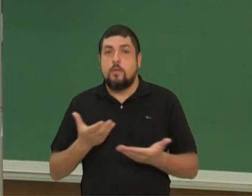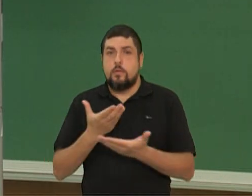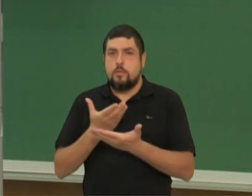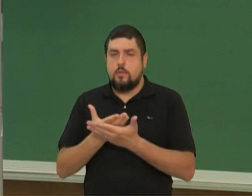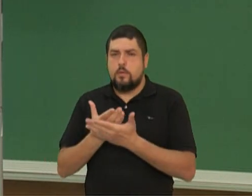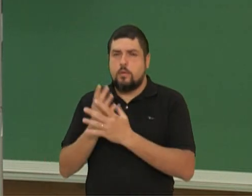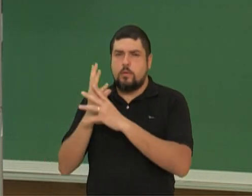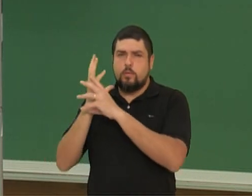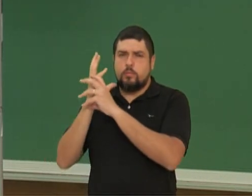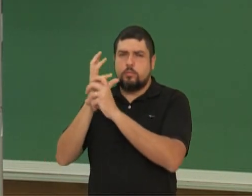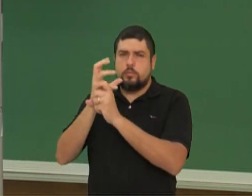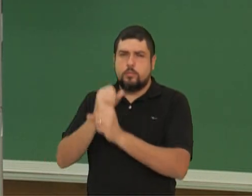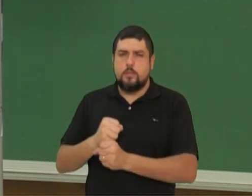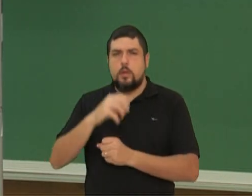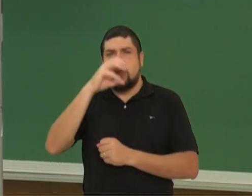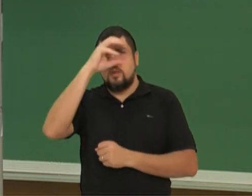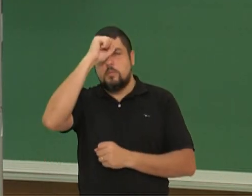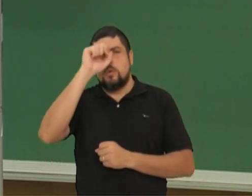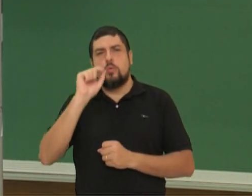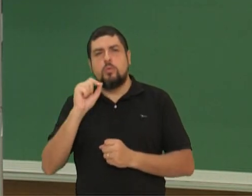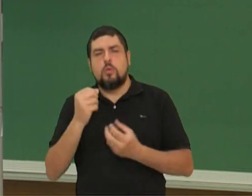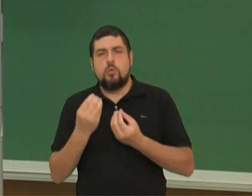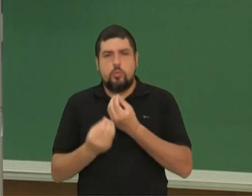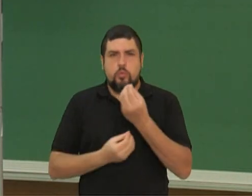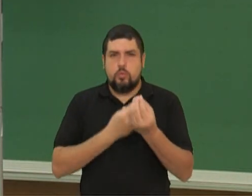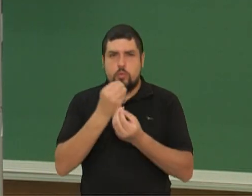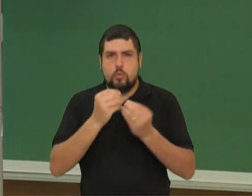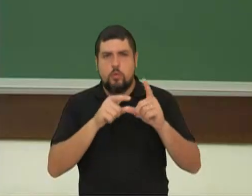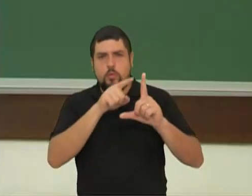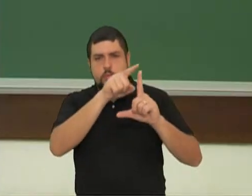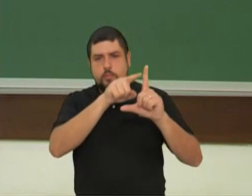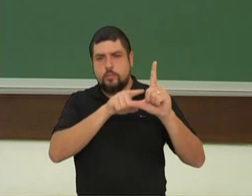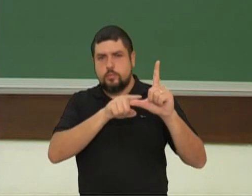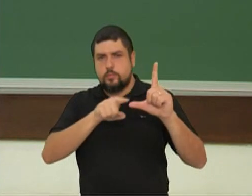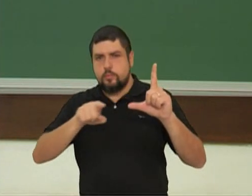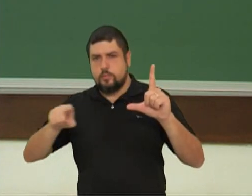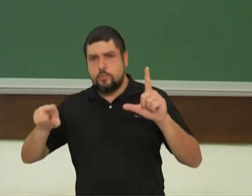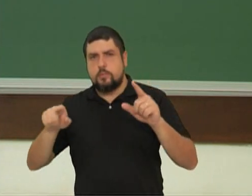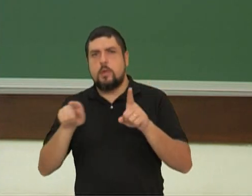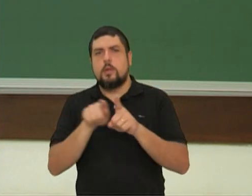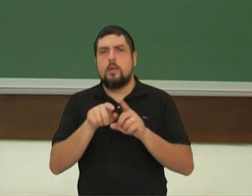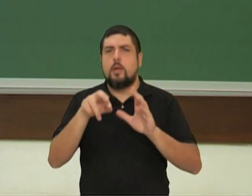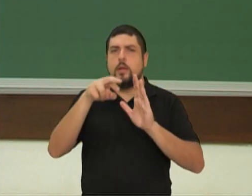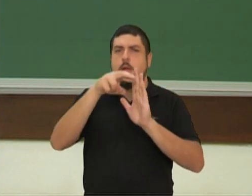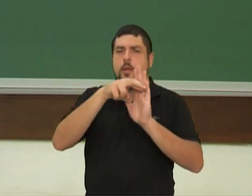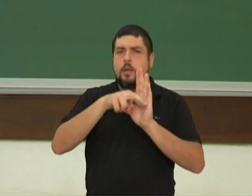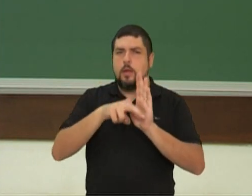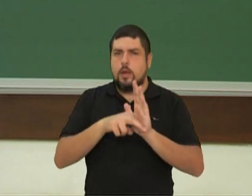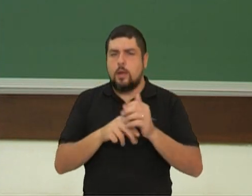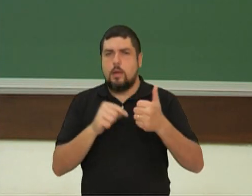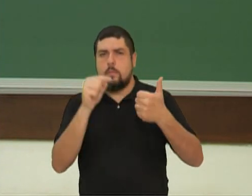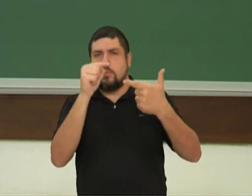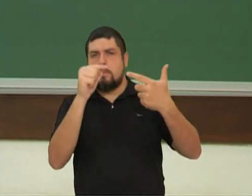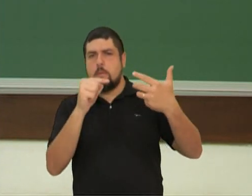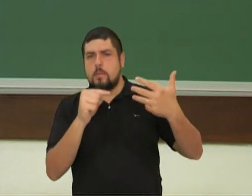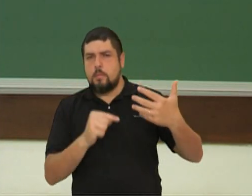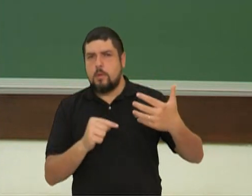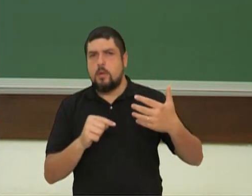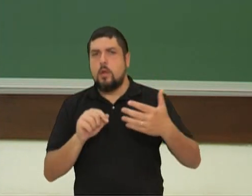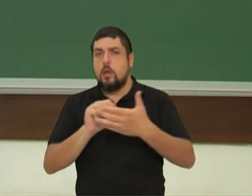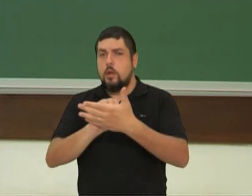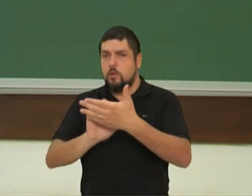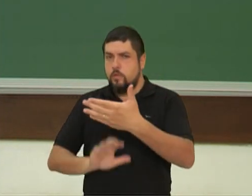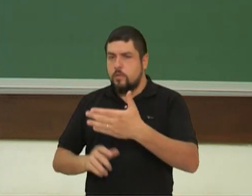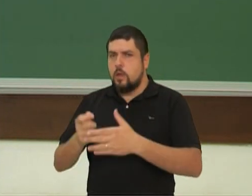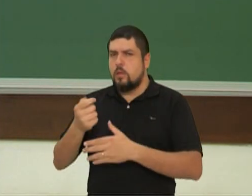das propriedades, da construção gráfica, de alguns exercícios um pouco diferentes, mas